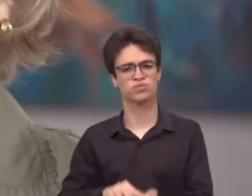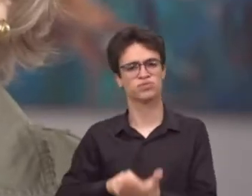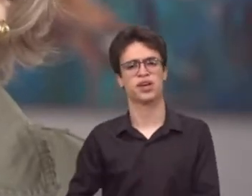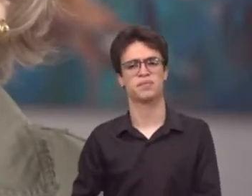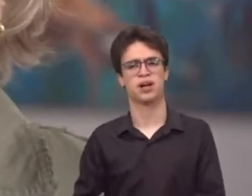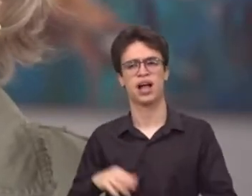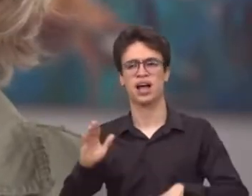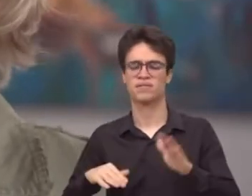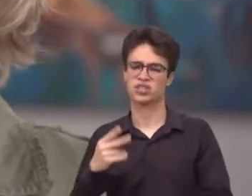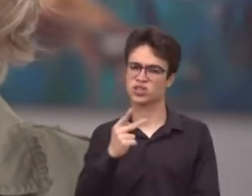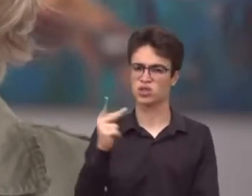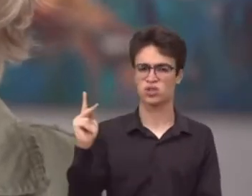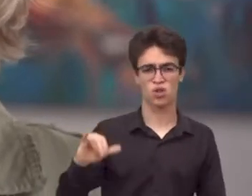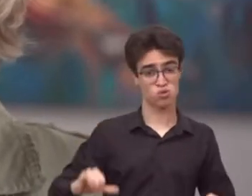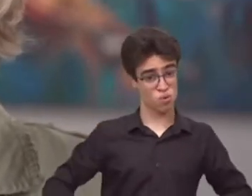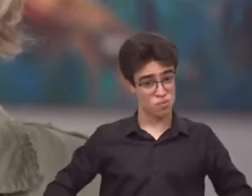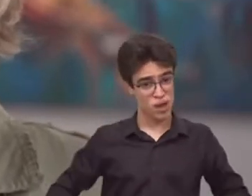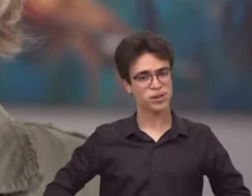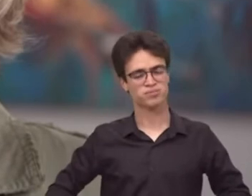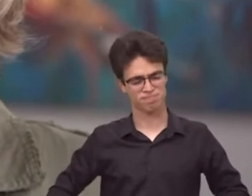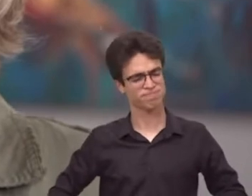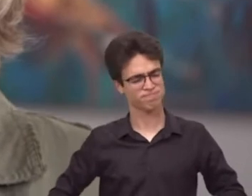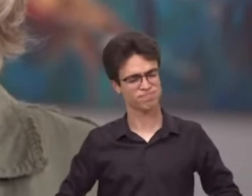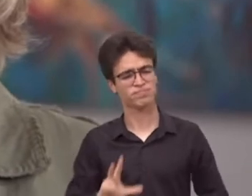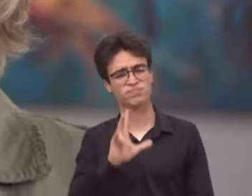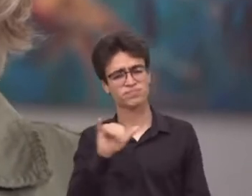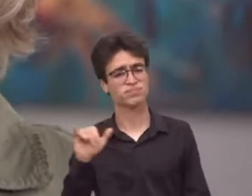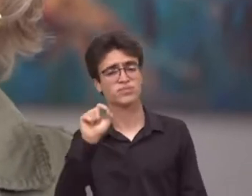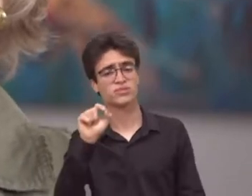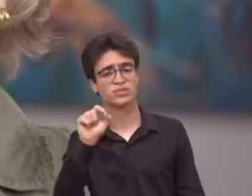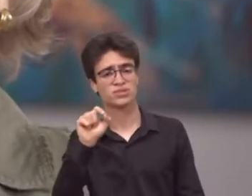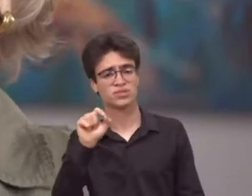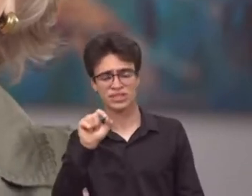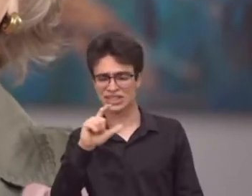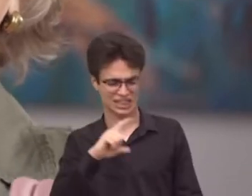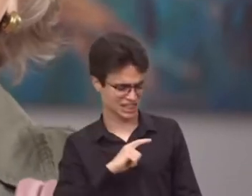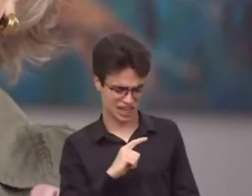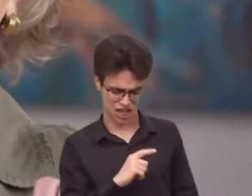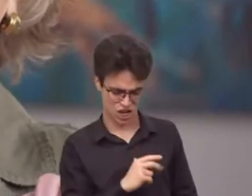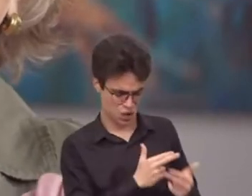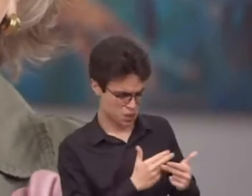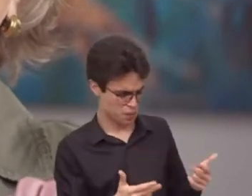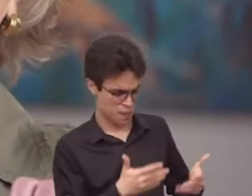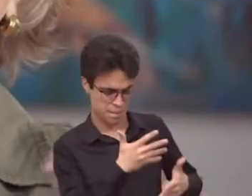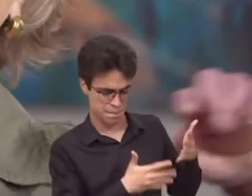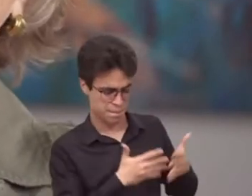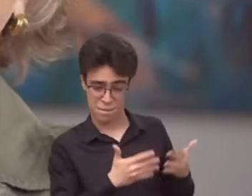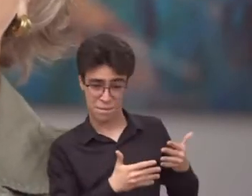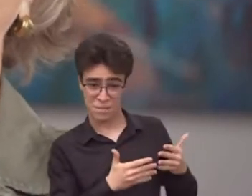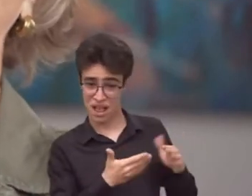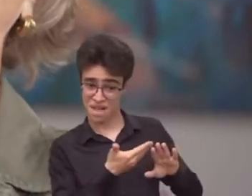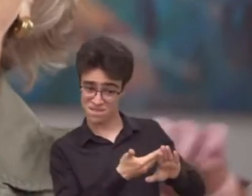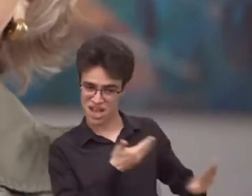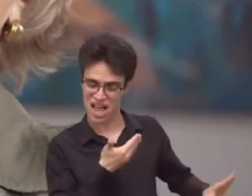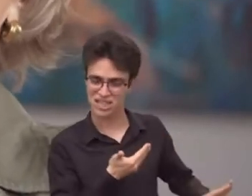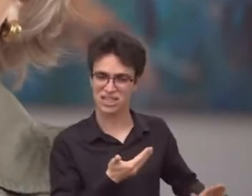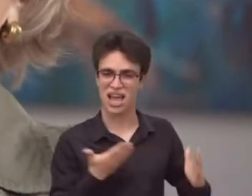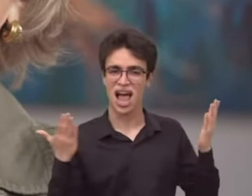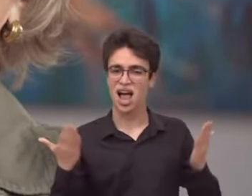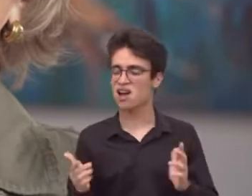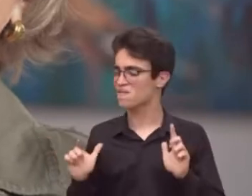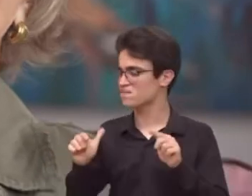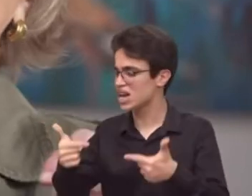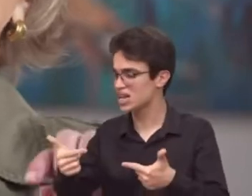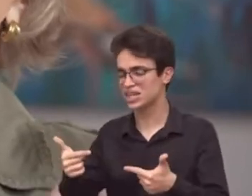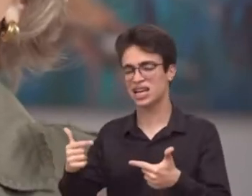atingido pelo seu sofrimento será a forma que Deus afastar a os empecilhos da sua vida para te ajudar a encará-lo